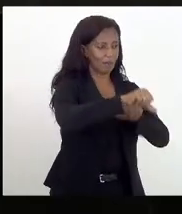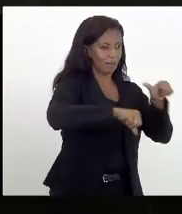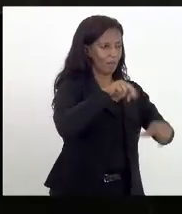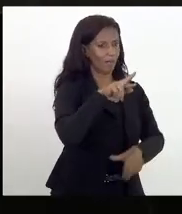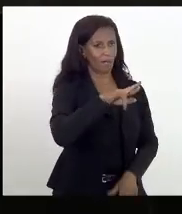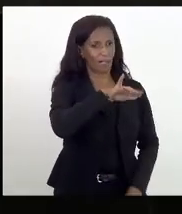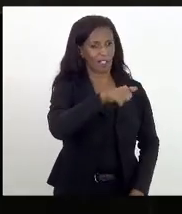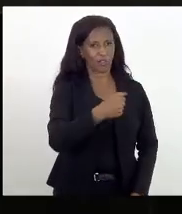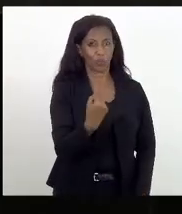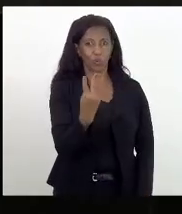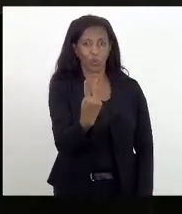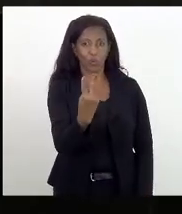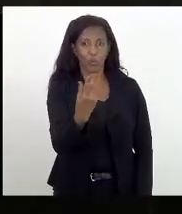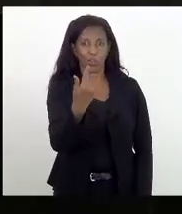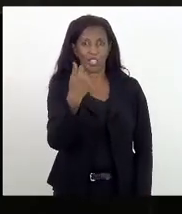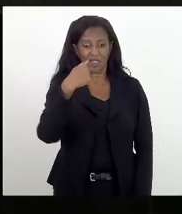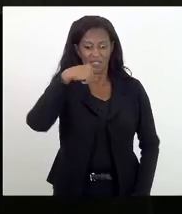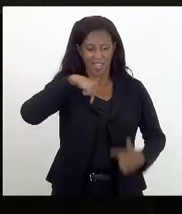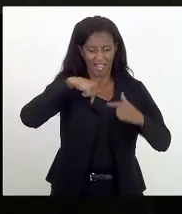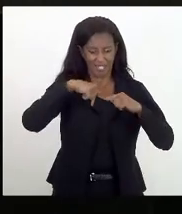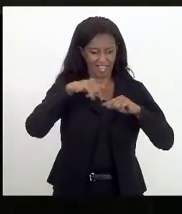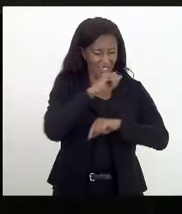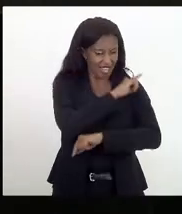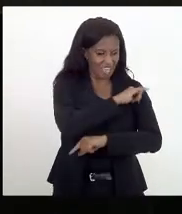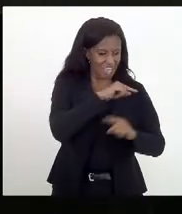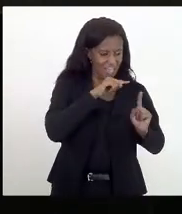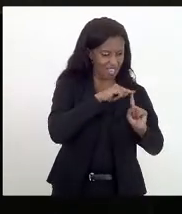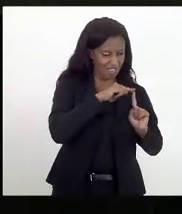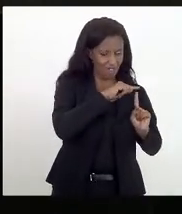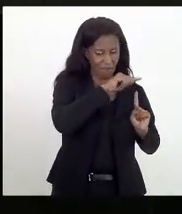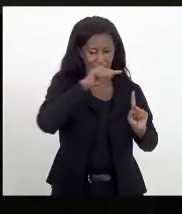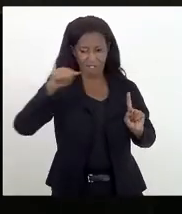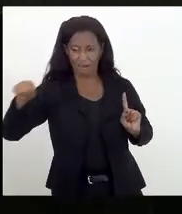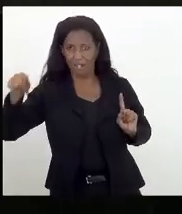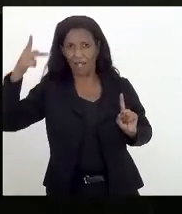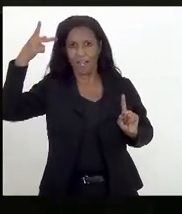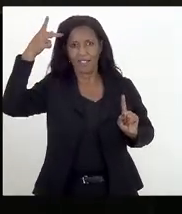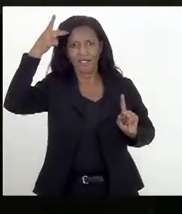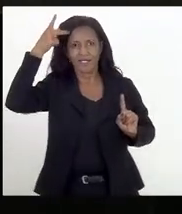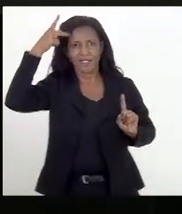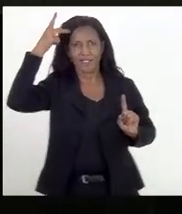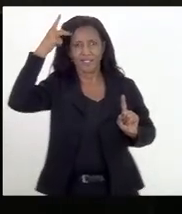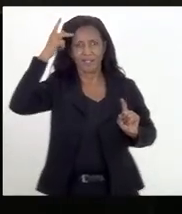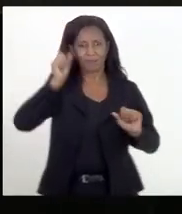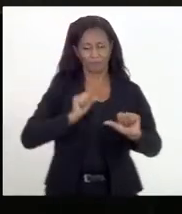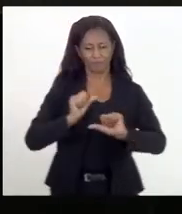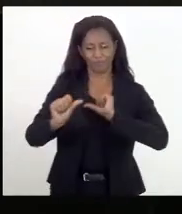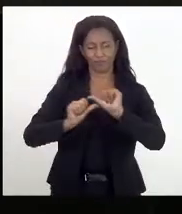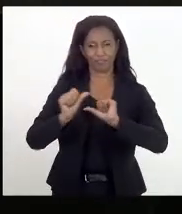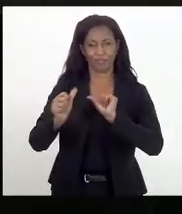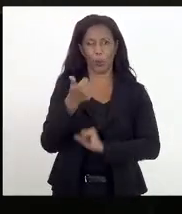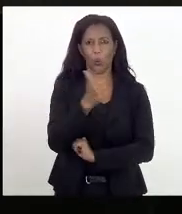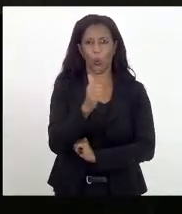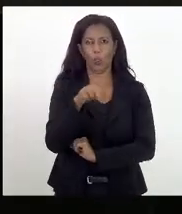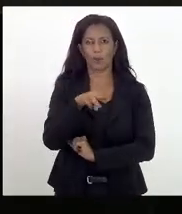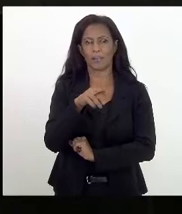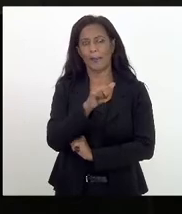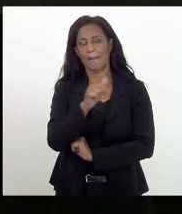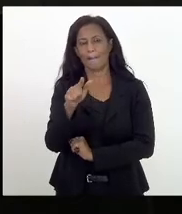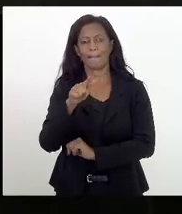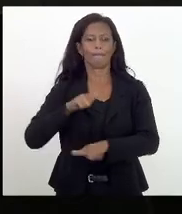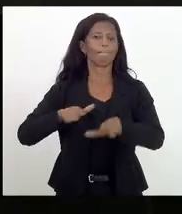o que que vale duas vezes o caminho do Rio São Paulo investimento de 1.2 bilhão de reais geração de 11 mil empregos